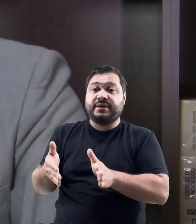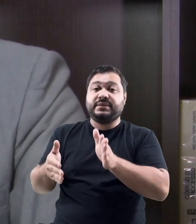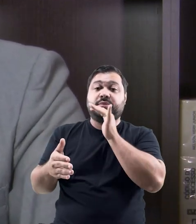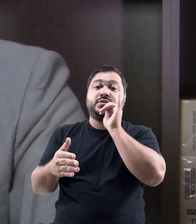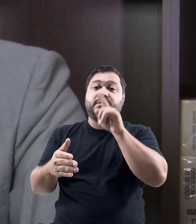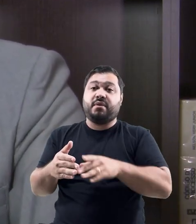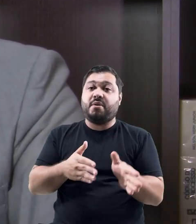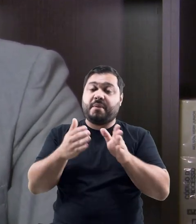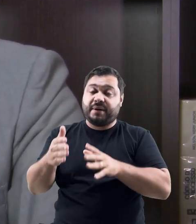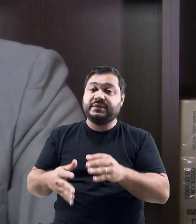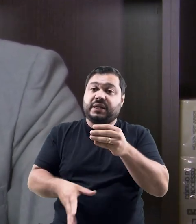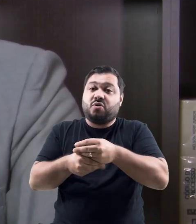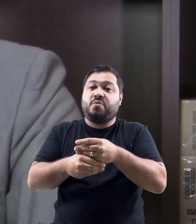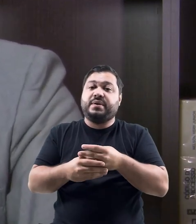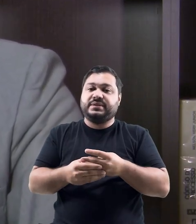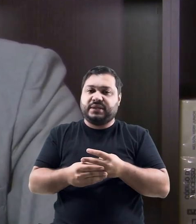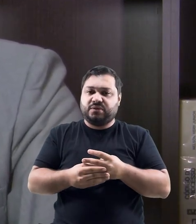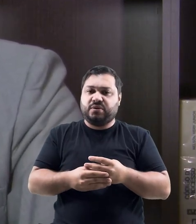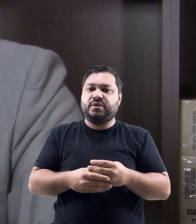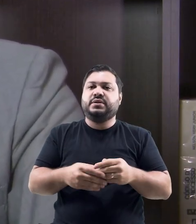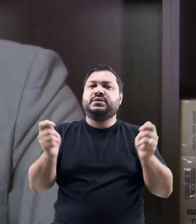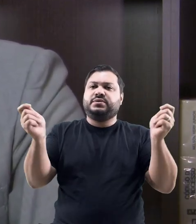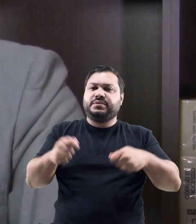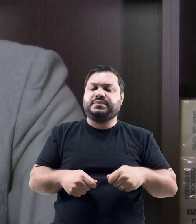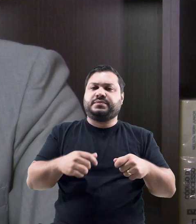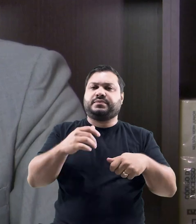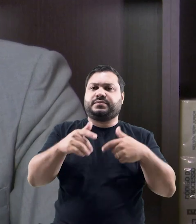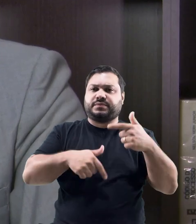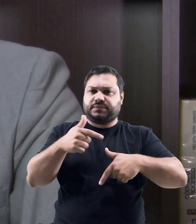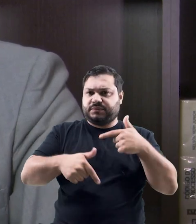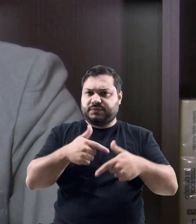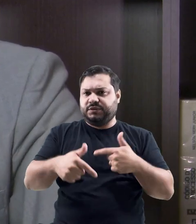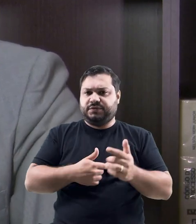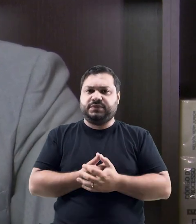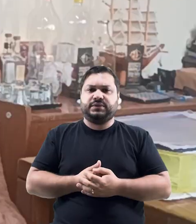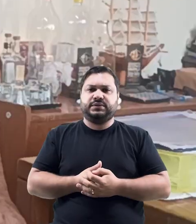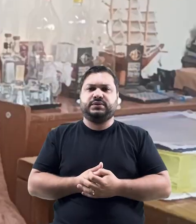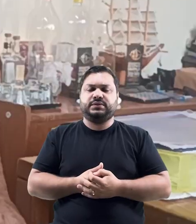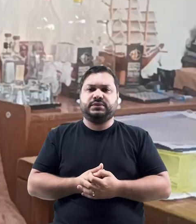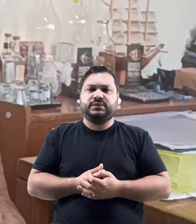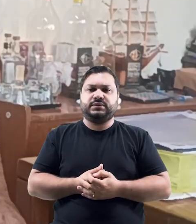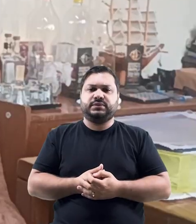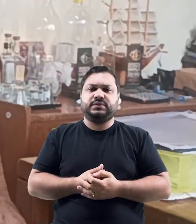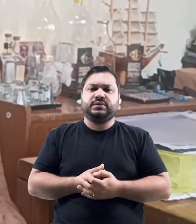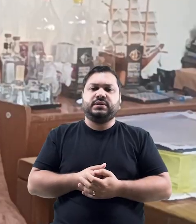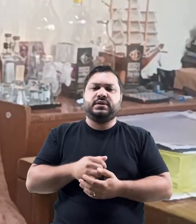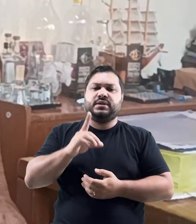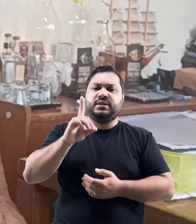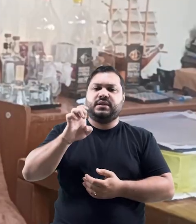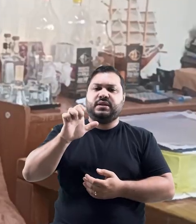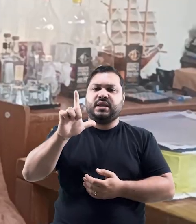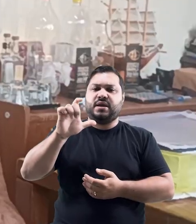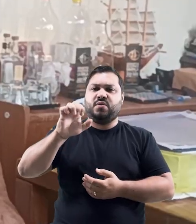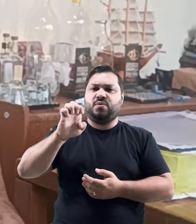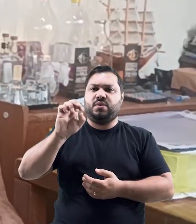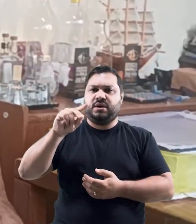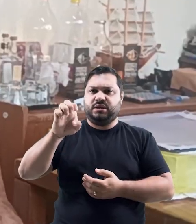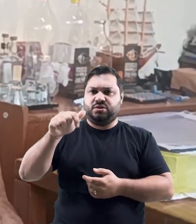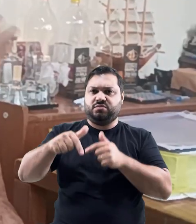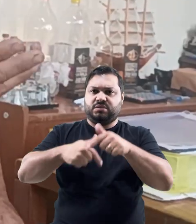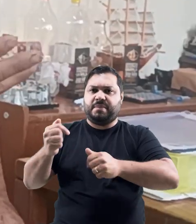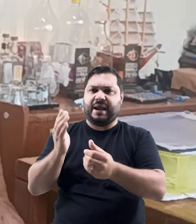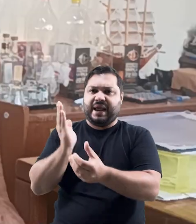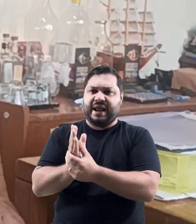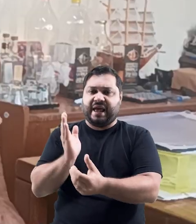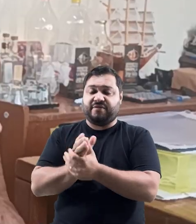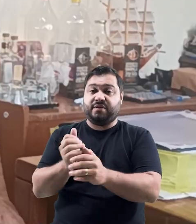digamos assim, é uma parcela compensatória do desempenho das atividades nessas circunstâncias. O Del Anderson é funcionário de uma gráfica.